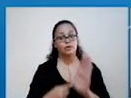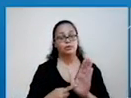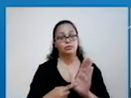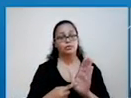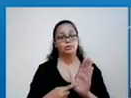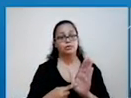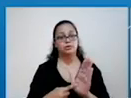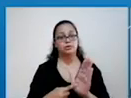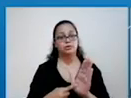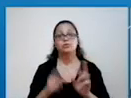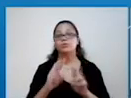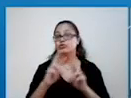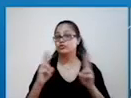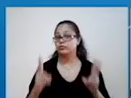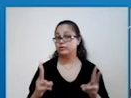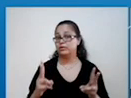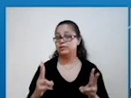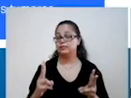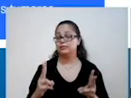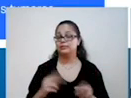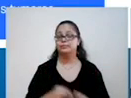são diferentes.